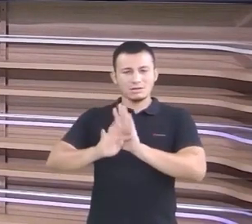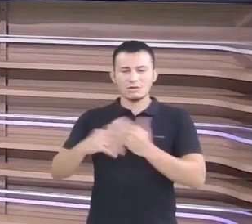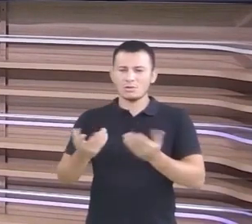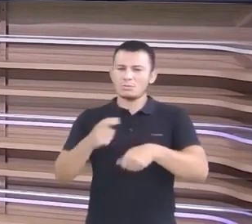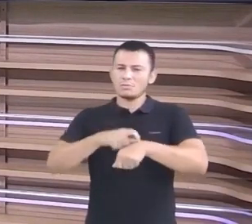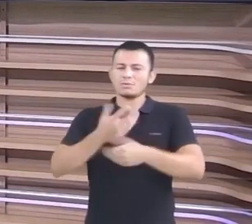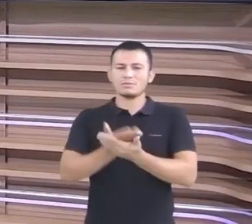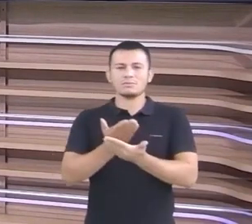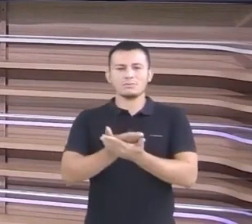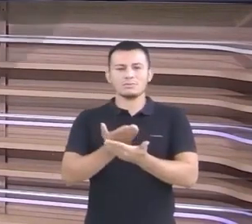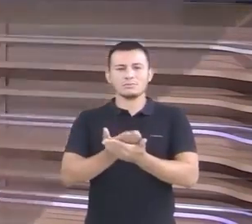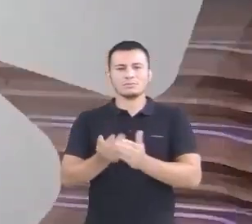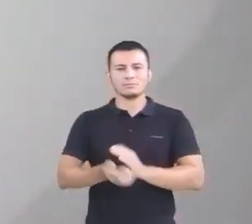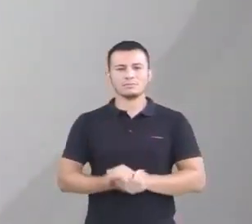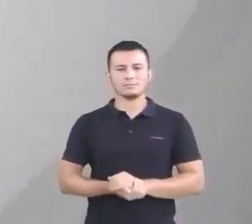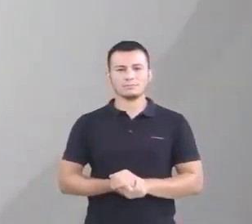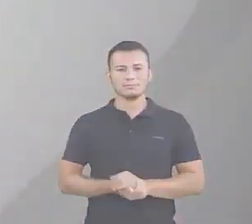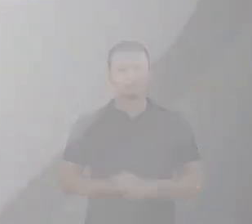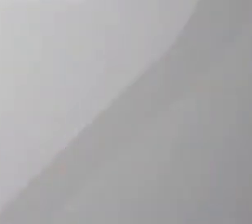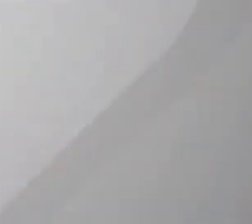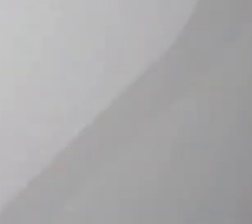estudar.